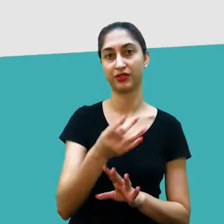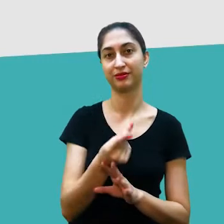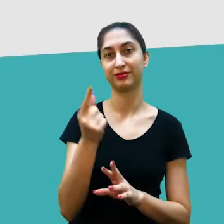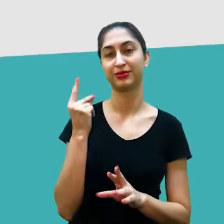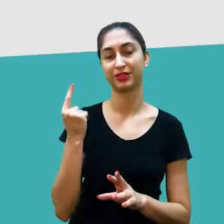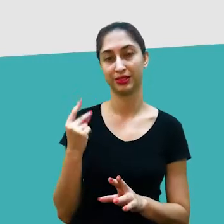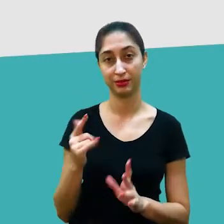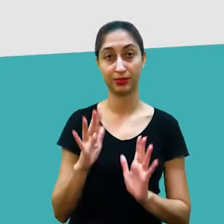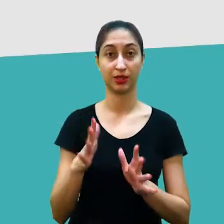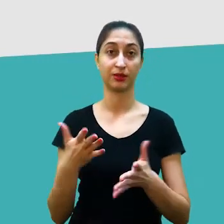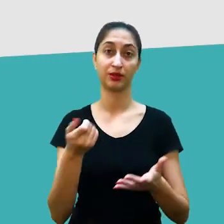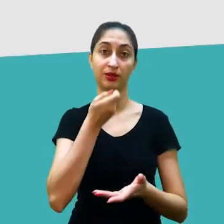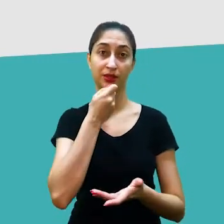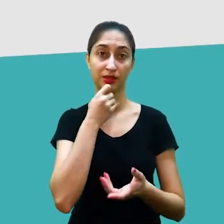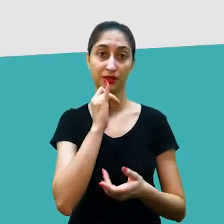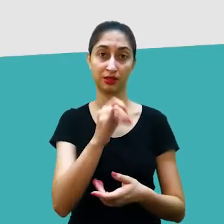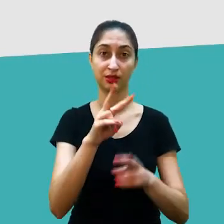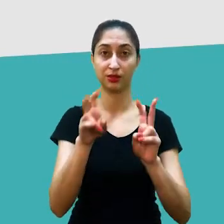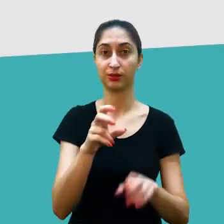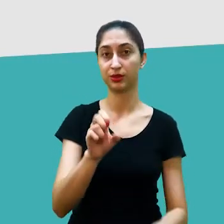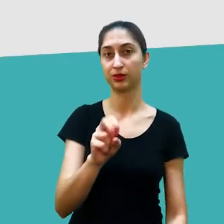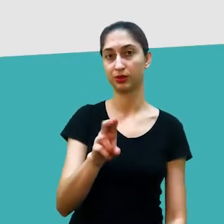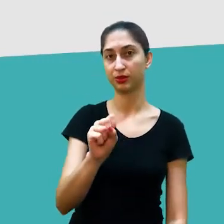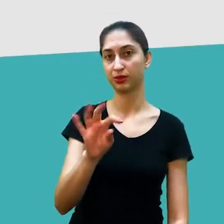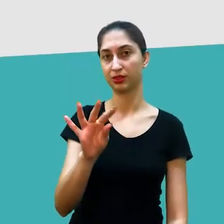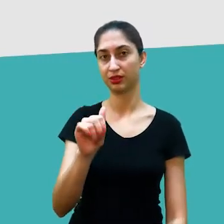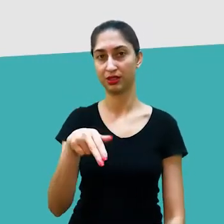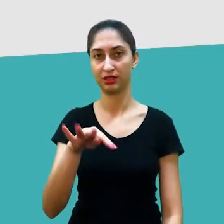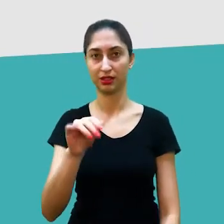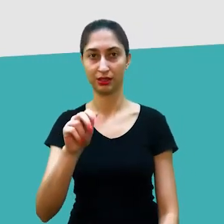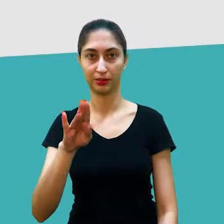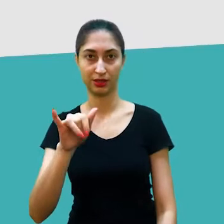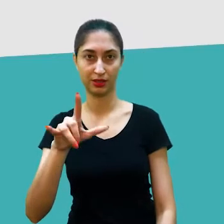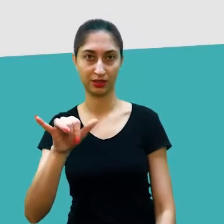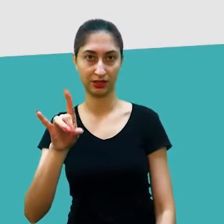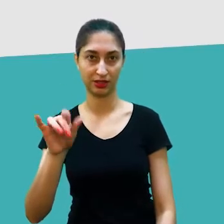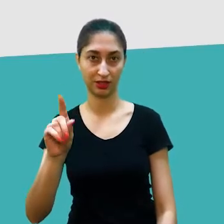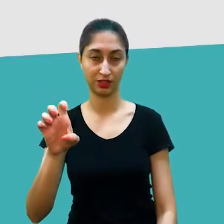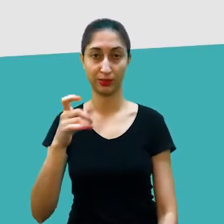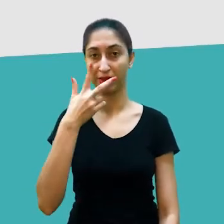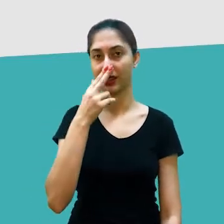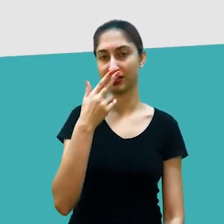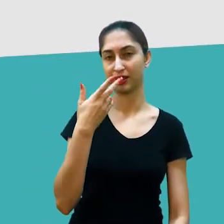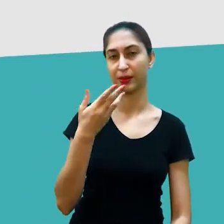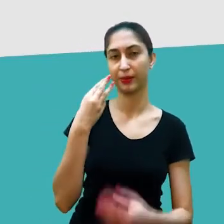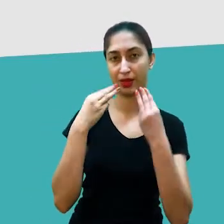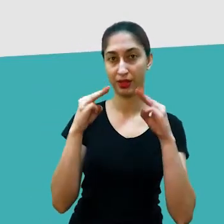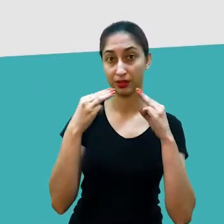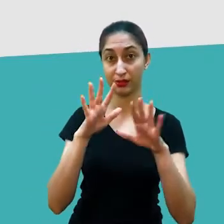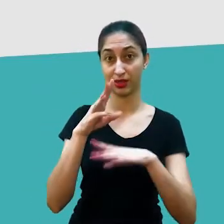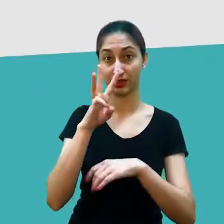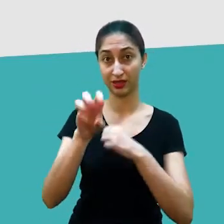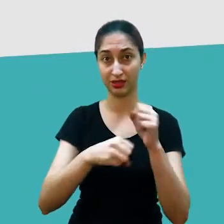ainda a gente fala de sustentabilidade e as pessoas pensam, isso é marketing. Mas daqui 3 anos, 5 anos,